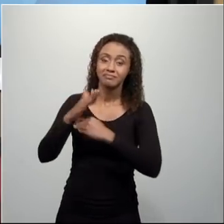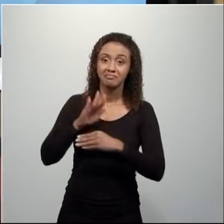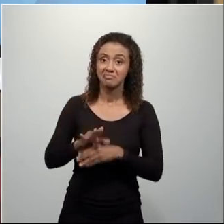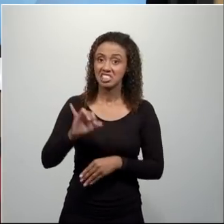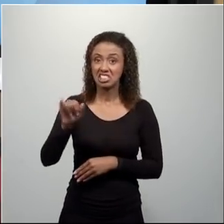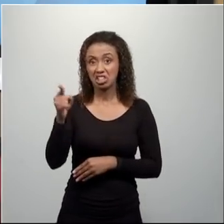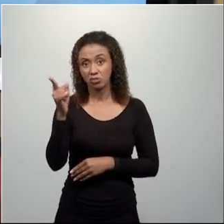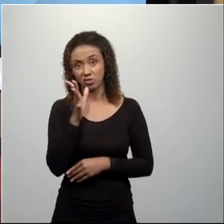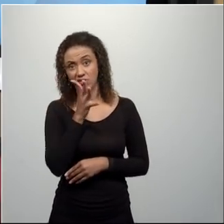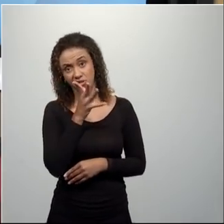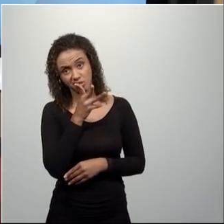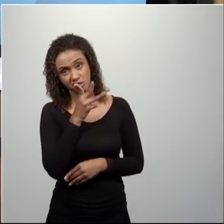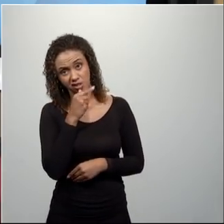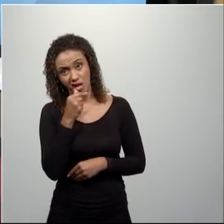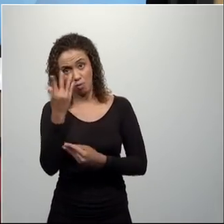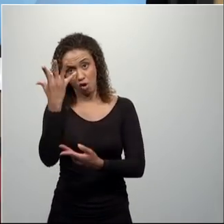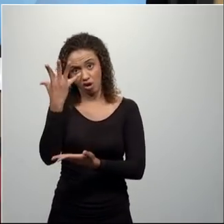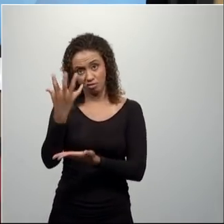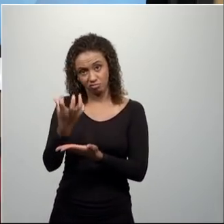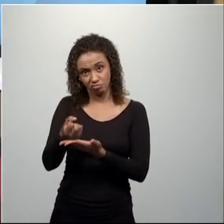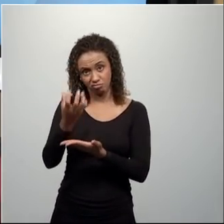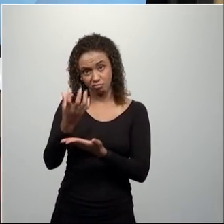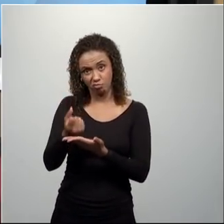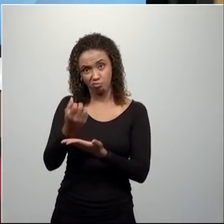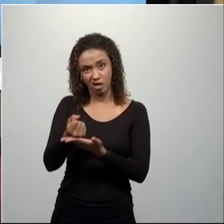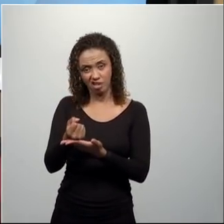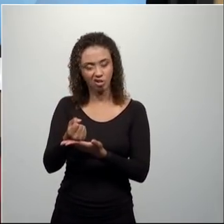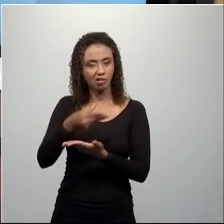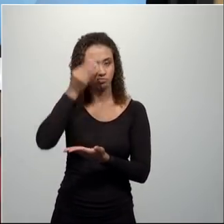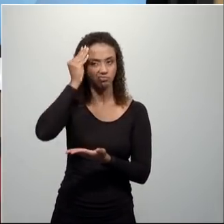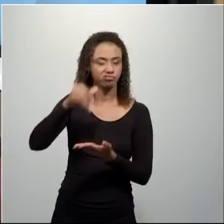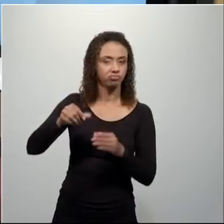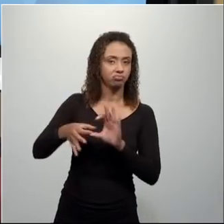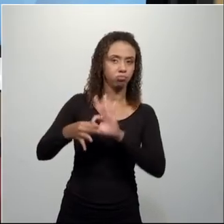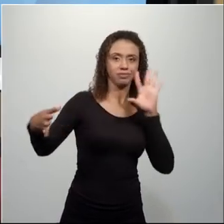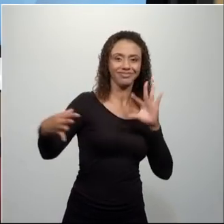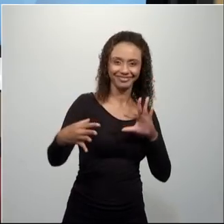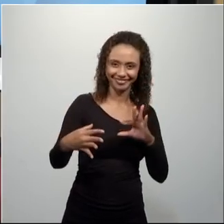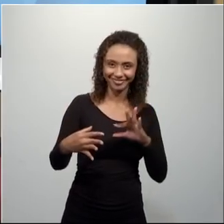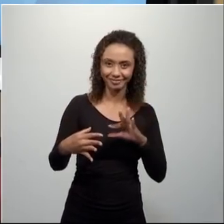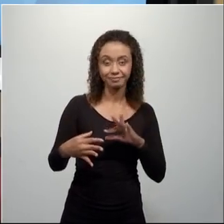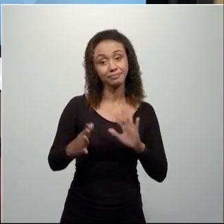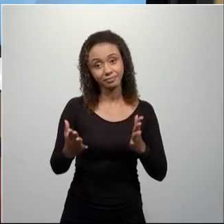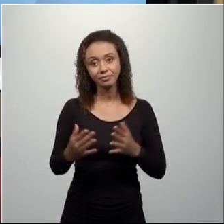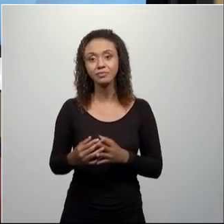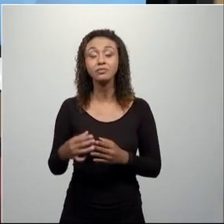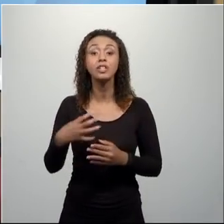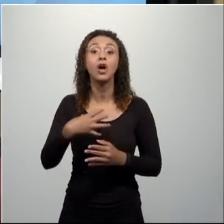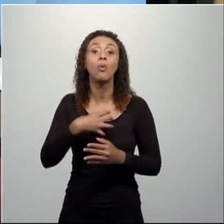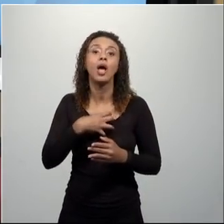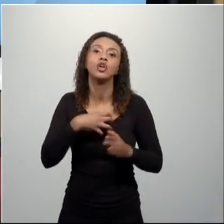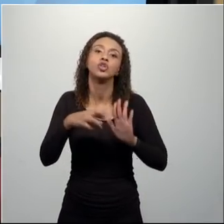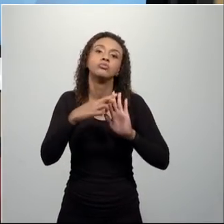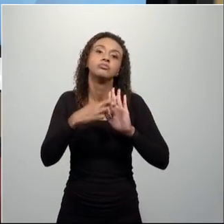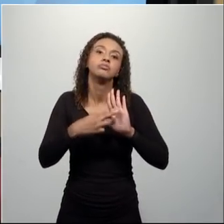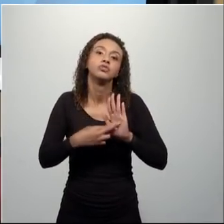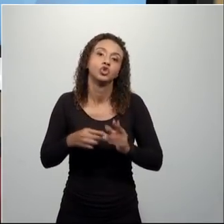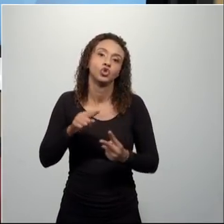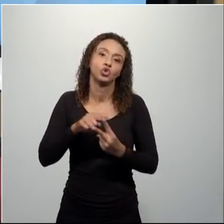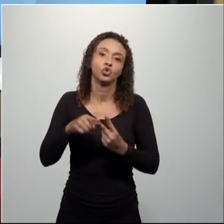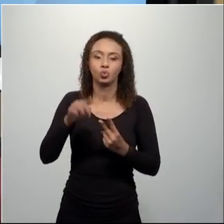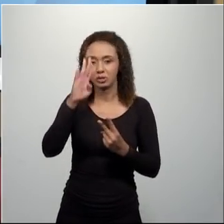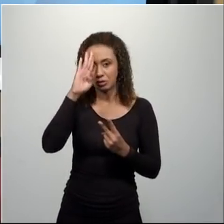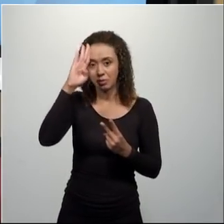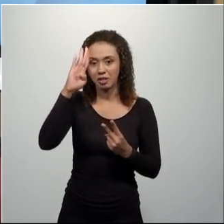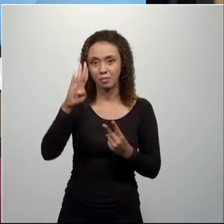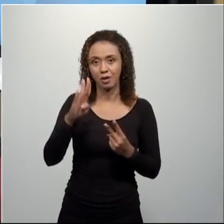muito tempo pelo menos outros na rede então essas são duas as principais políticas do bittorrent e